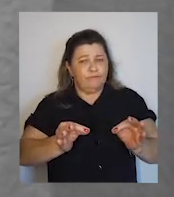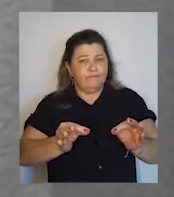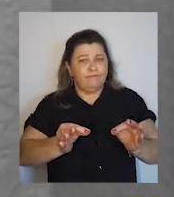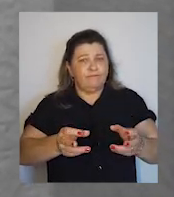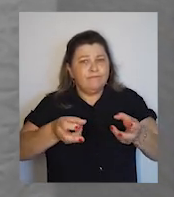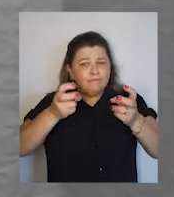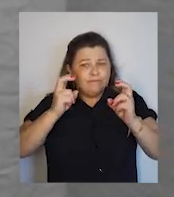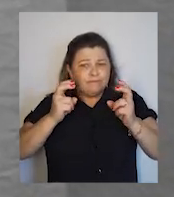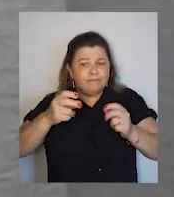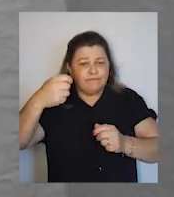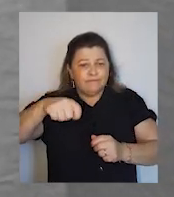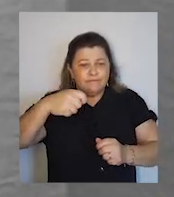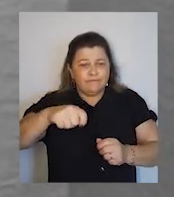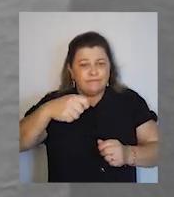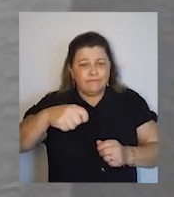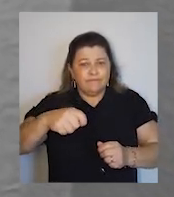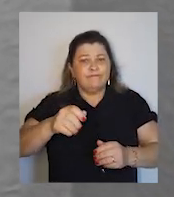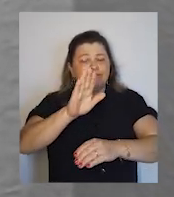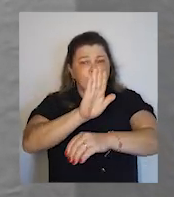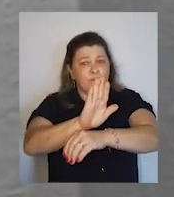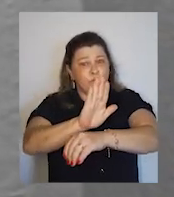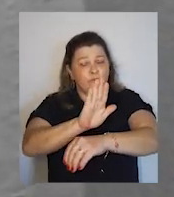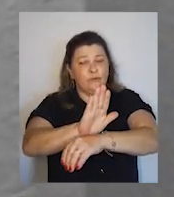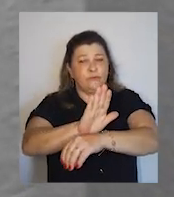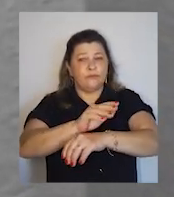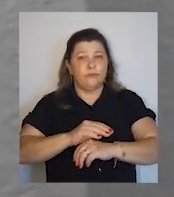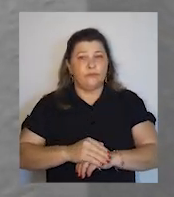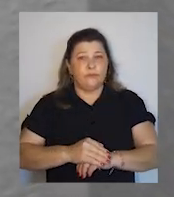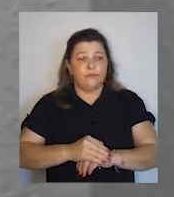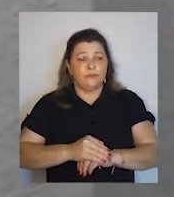Eu percebi que eu precisava de ajuda